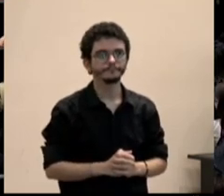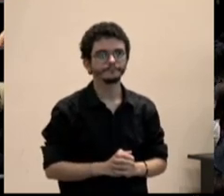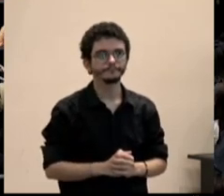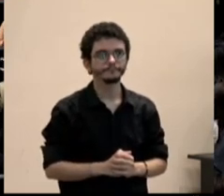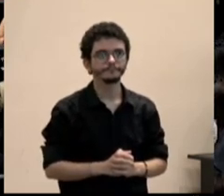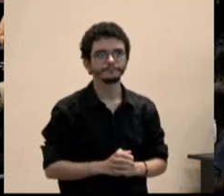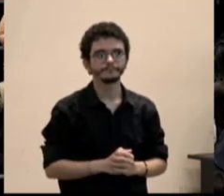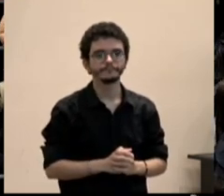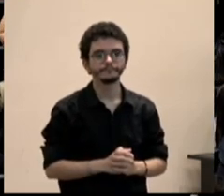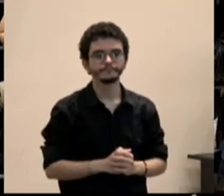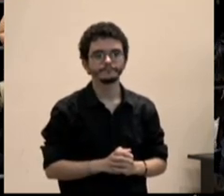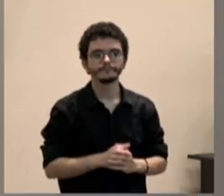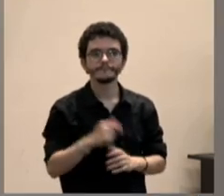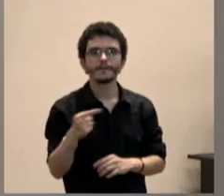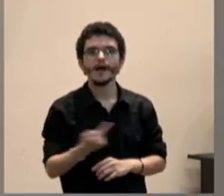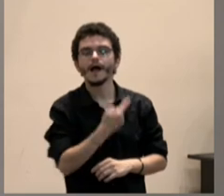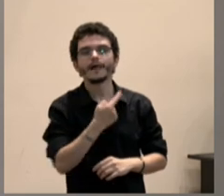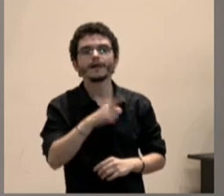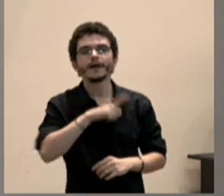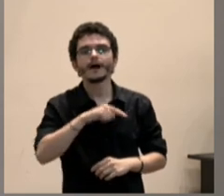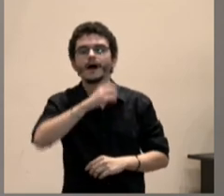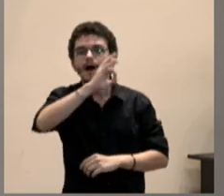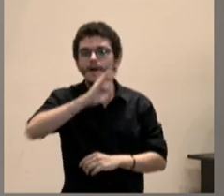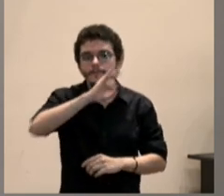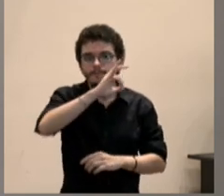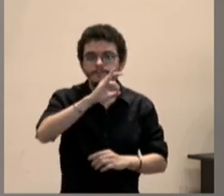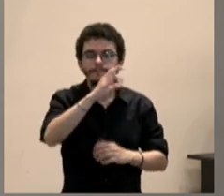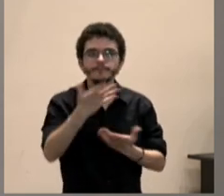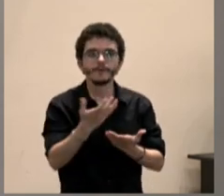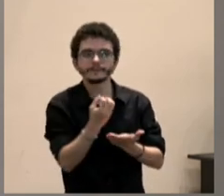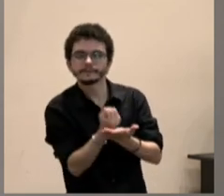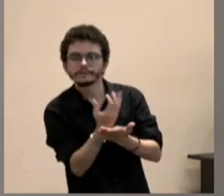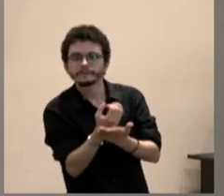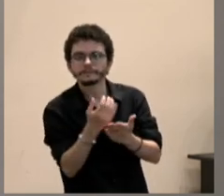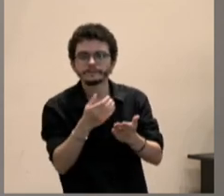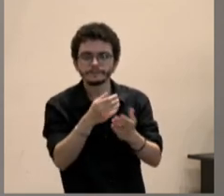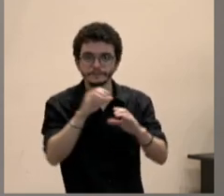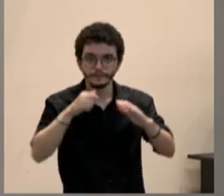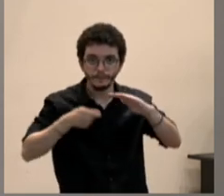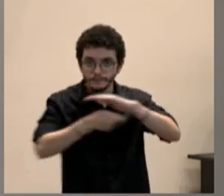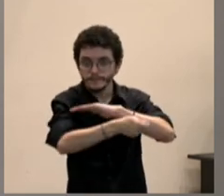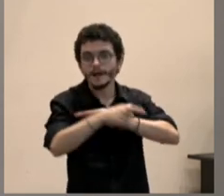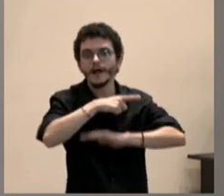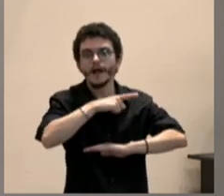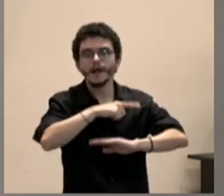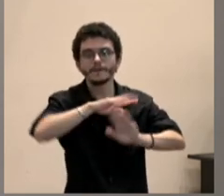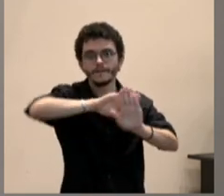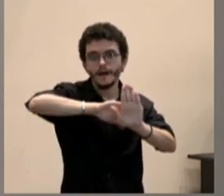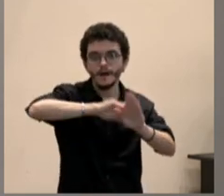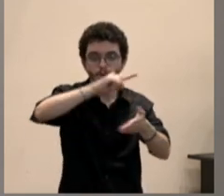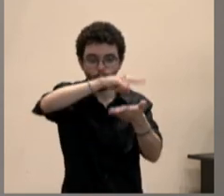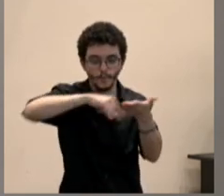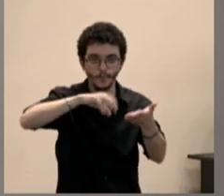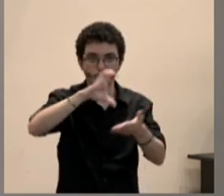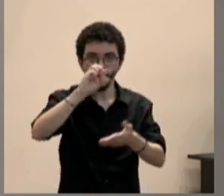Aqui são possibilidades de fontes de financiamento que estão presentes no documento da